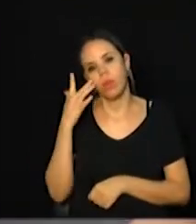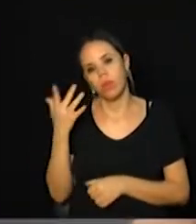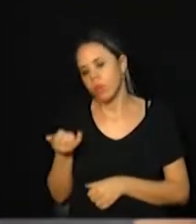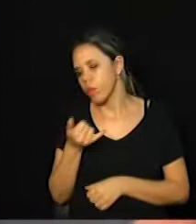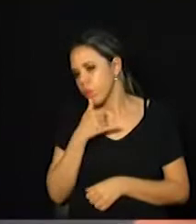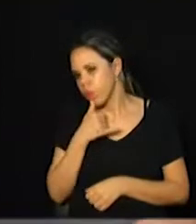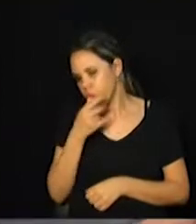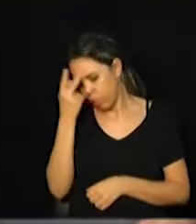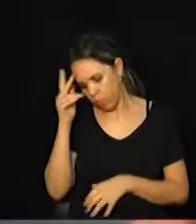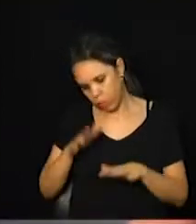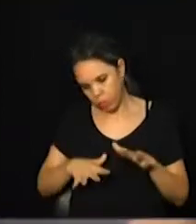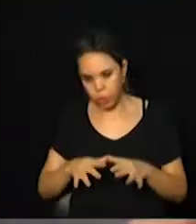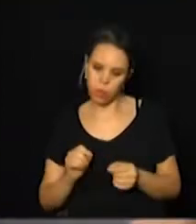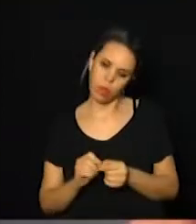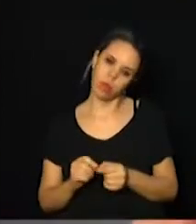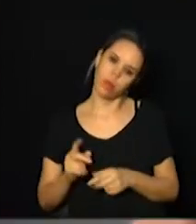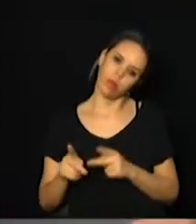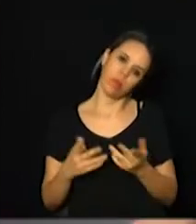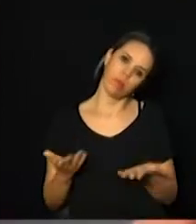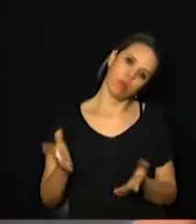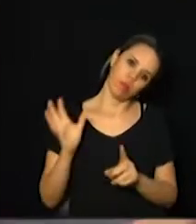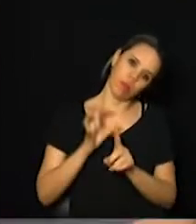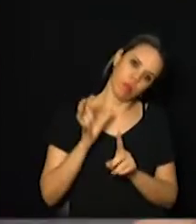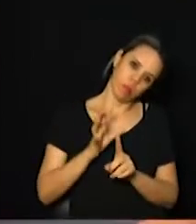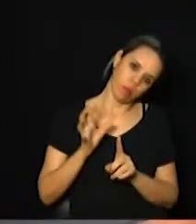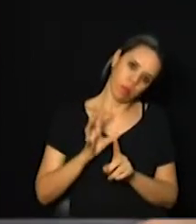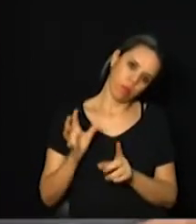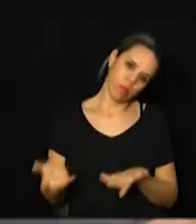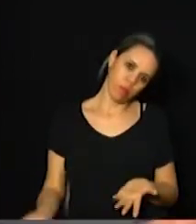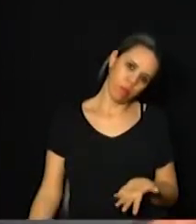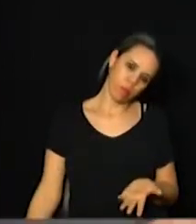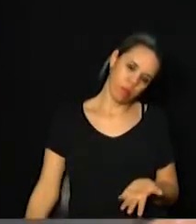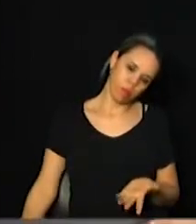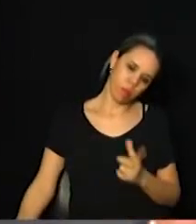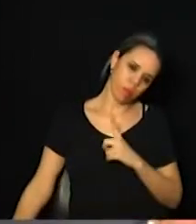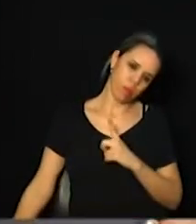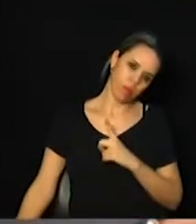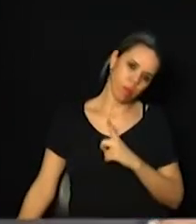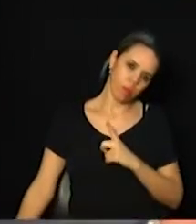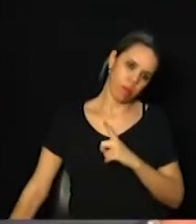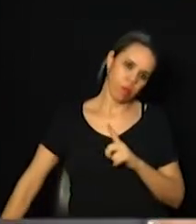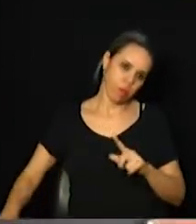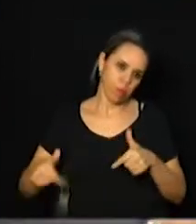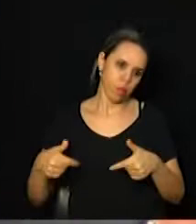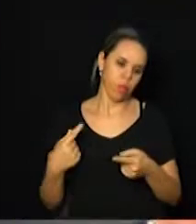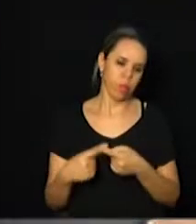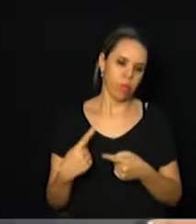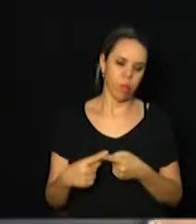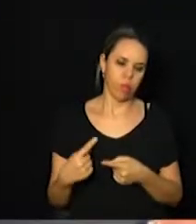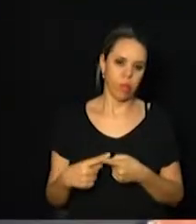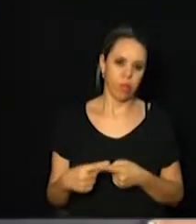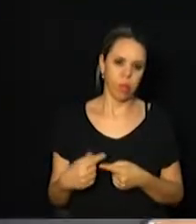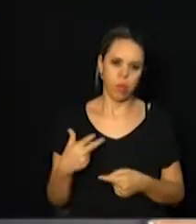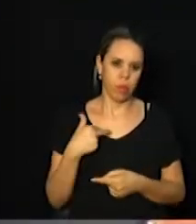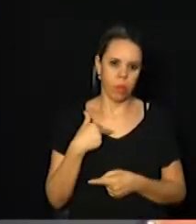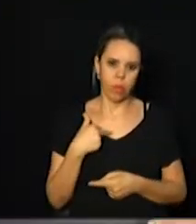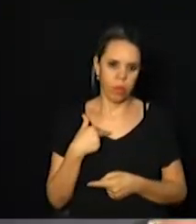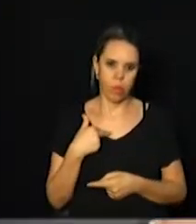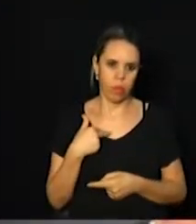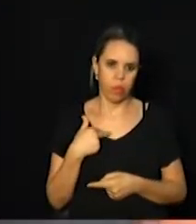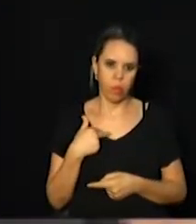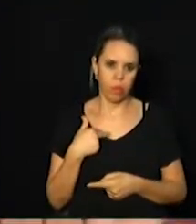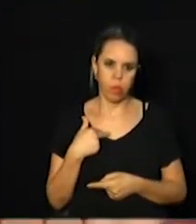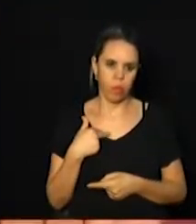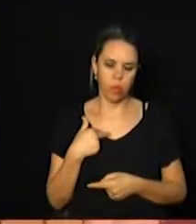infelizmente Às vezes a população ela tem que ser radical tem que ter sido já isto porque a gente não pode ficar ao relento